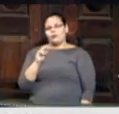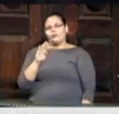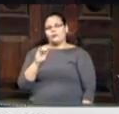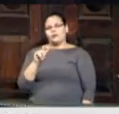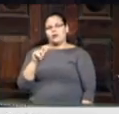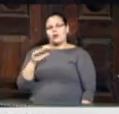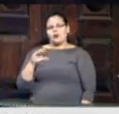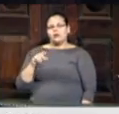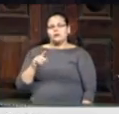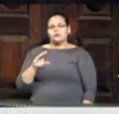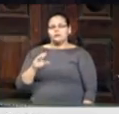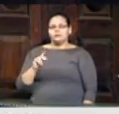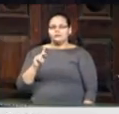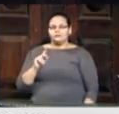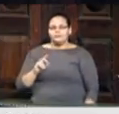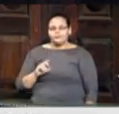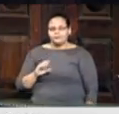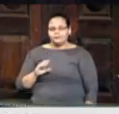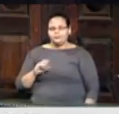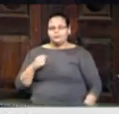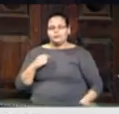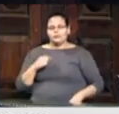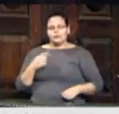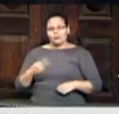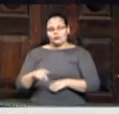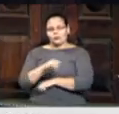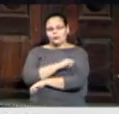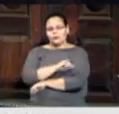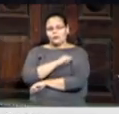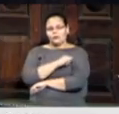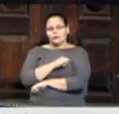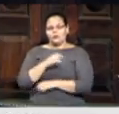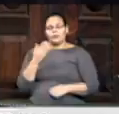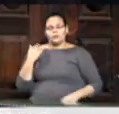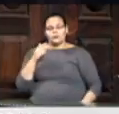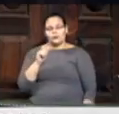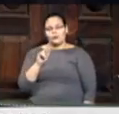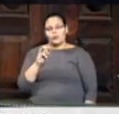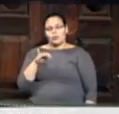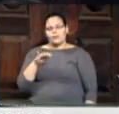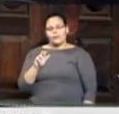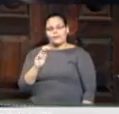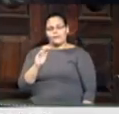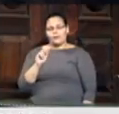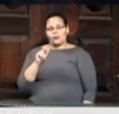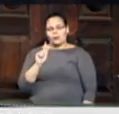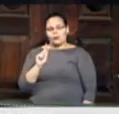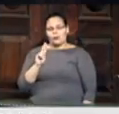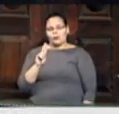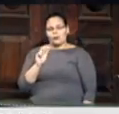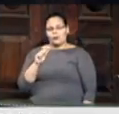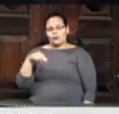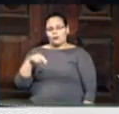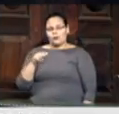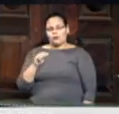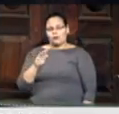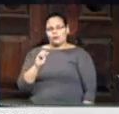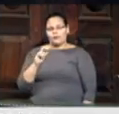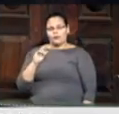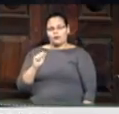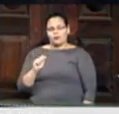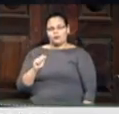da Guanabara, que então existia, e foi publicado, foi o meu primeiro livro